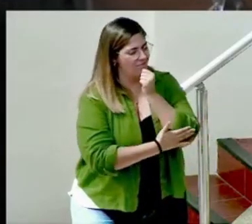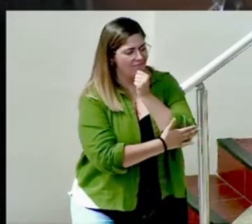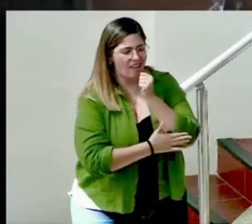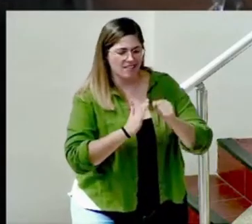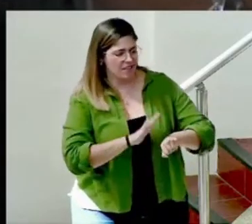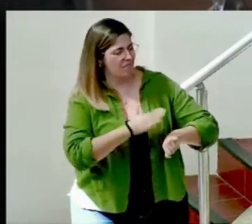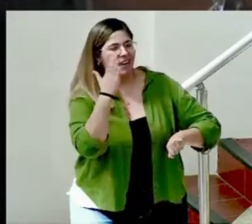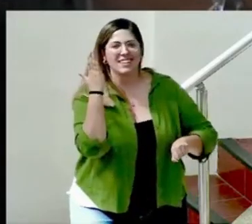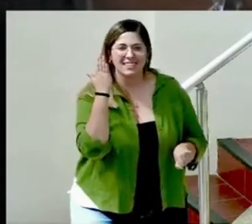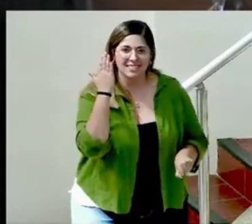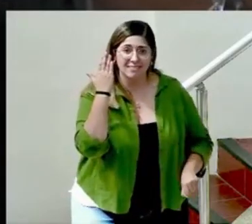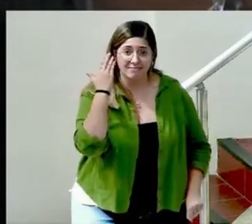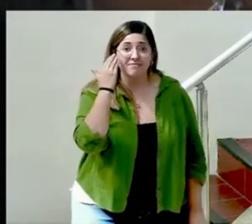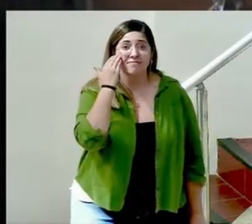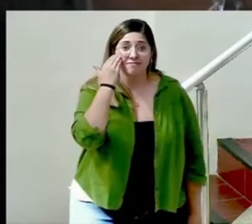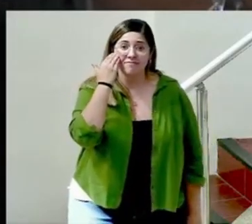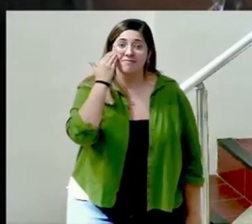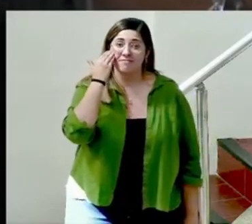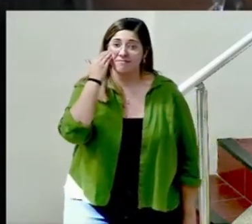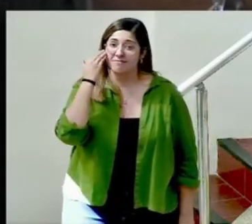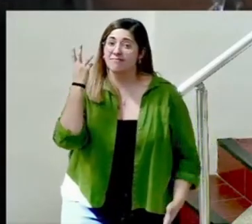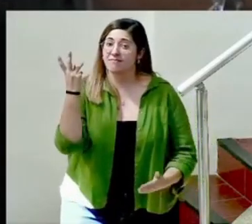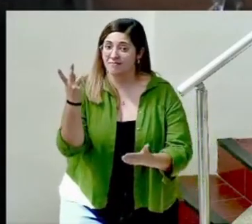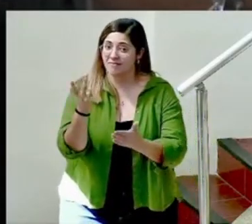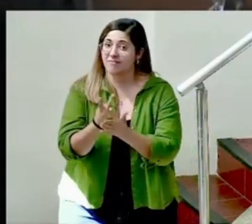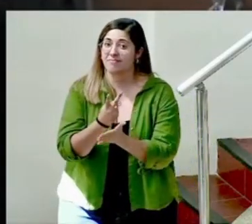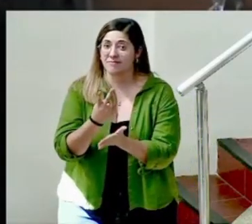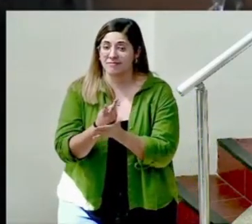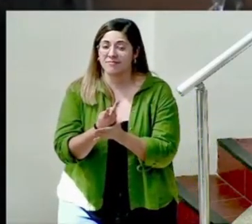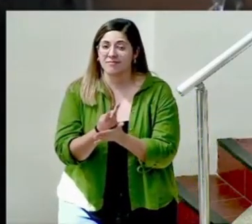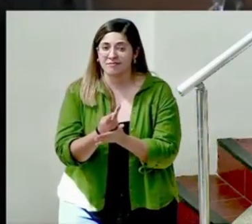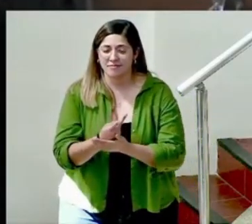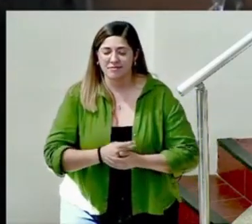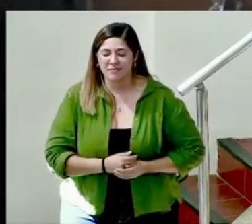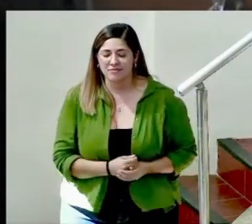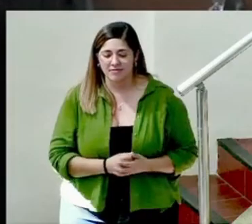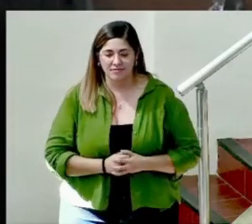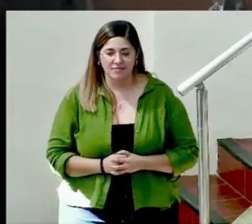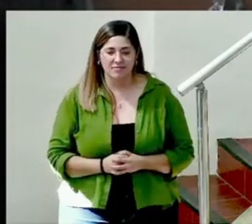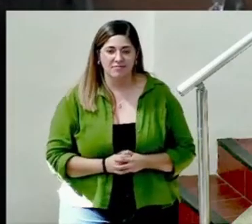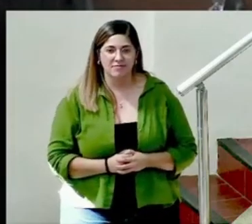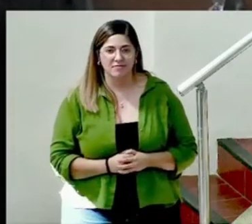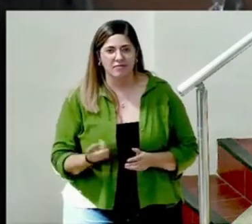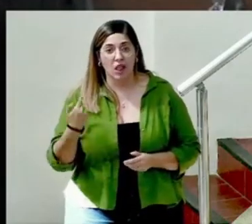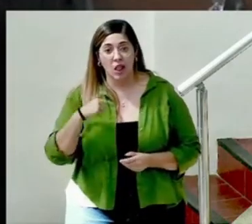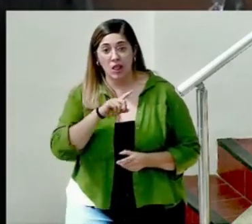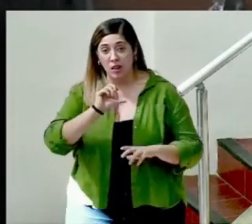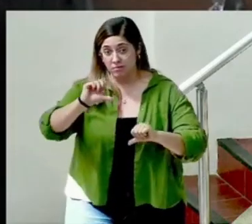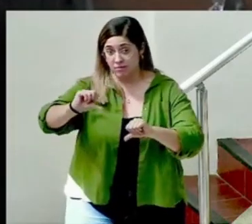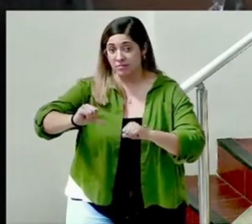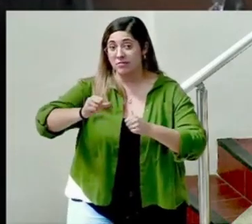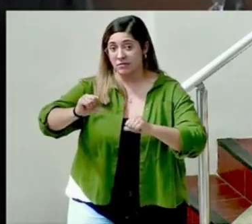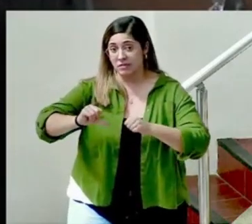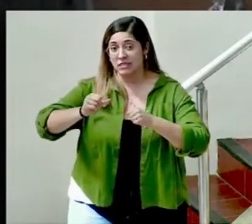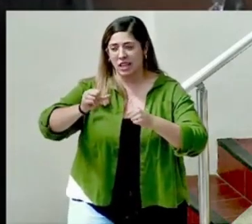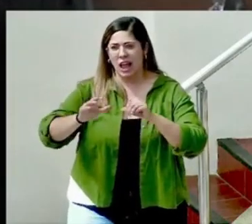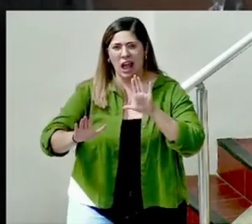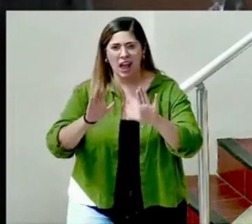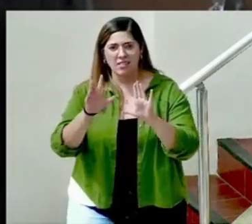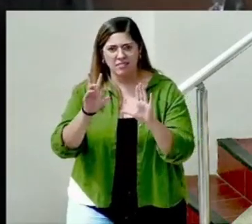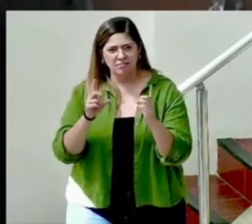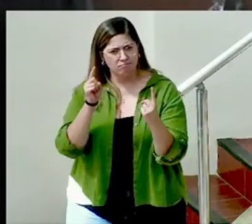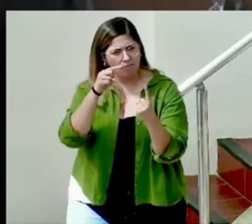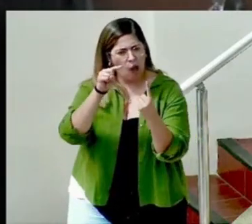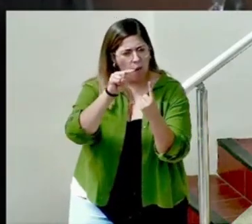ricos do Salmo 73. Somos tentados a desviar os nossos olhos de